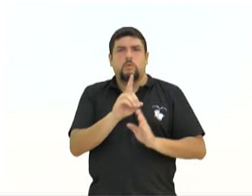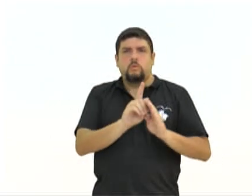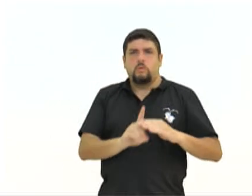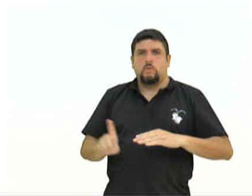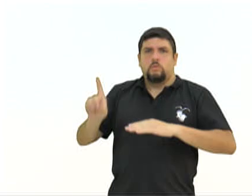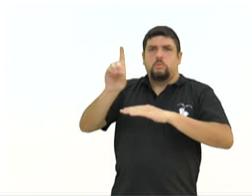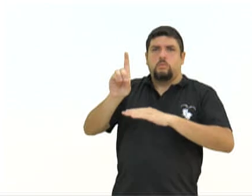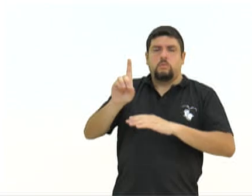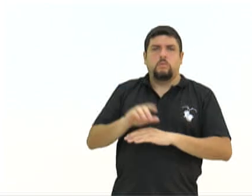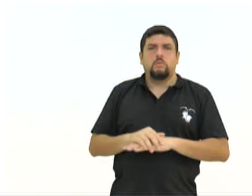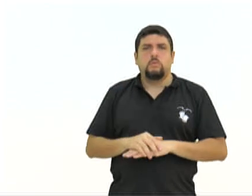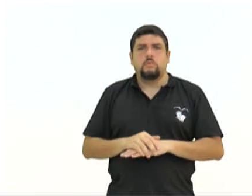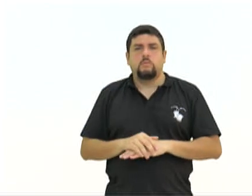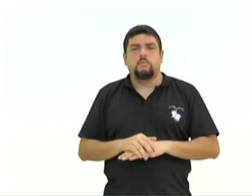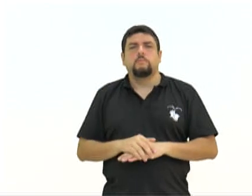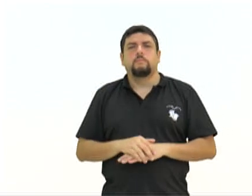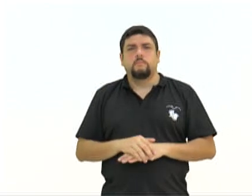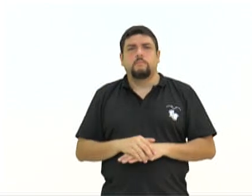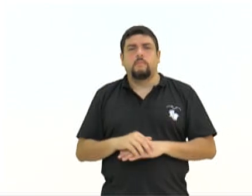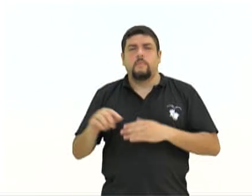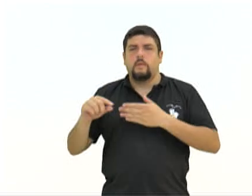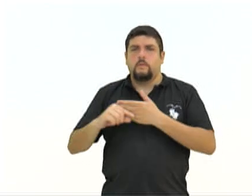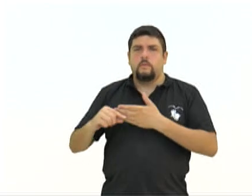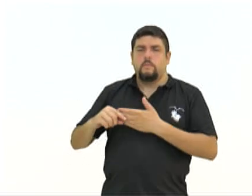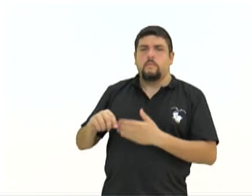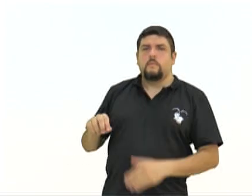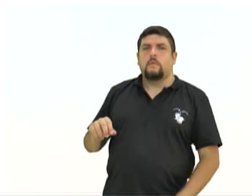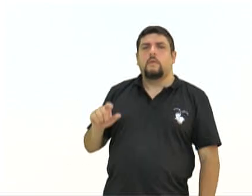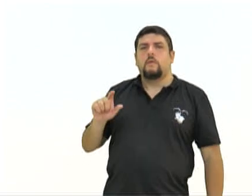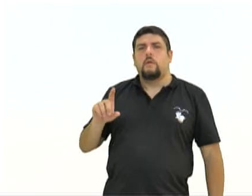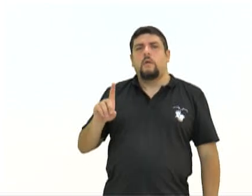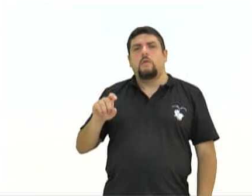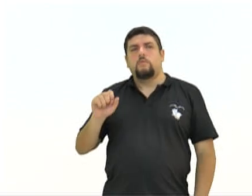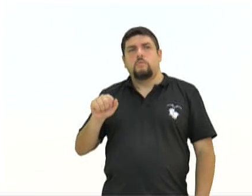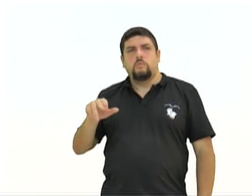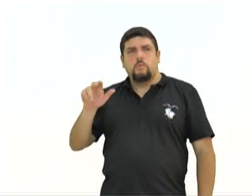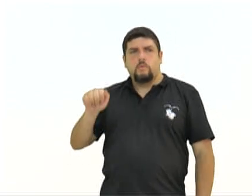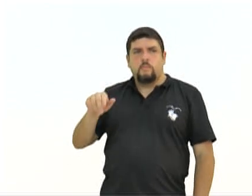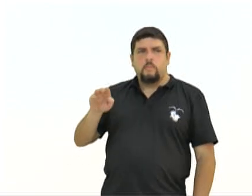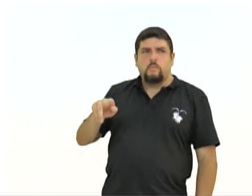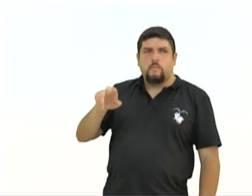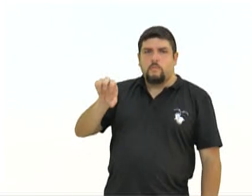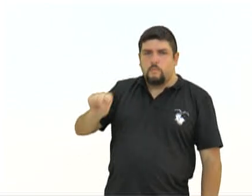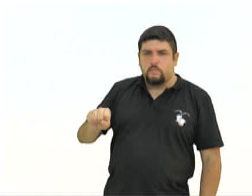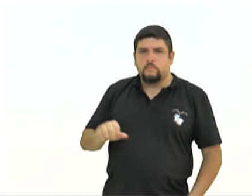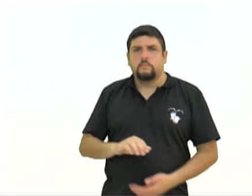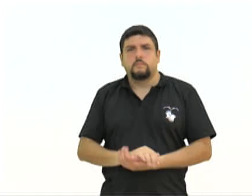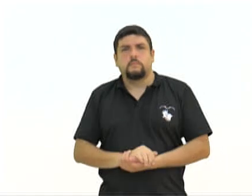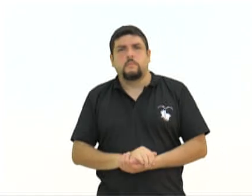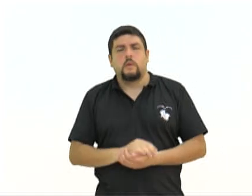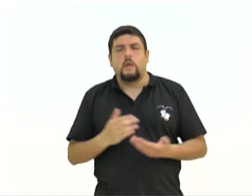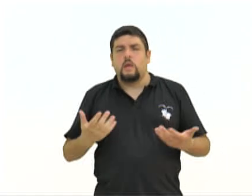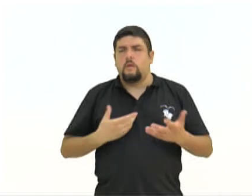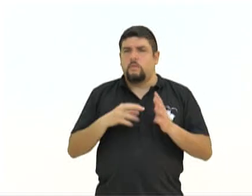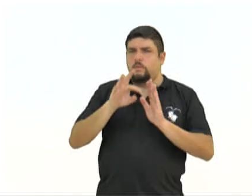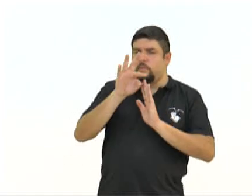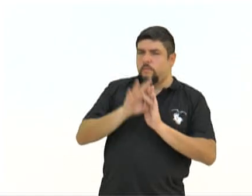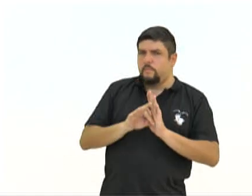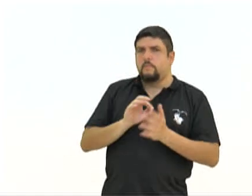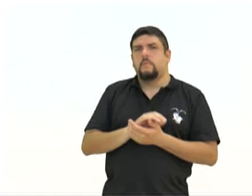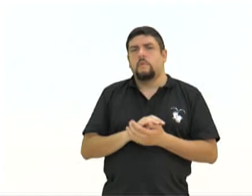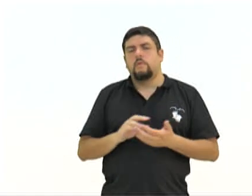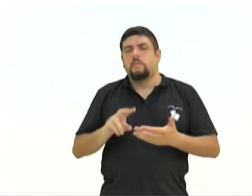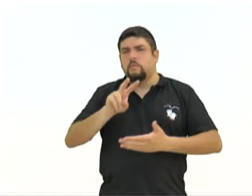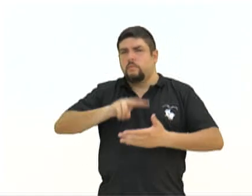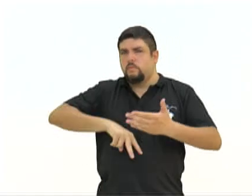da Universidade Estadual de Campinas, Unicamp. Então, nesse texto agora, nós vamos para a segunda questão, né? Analisando